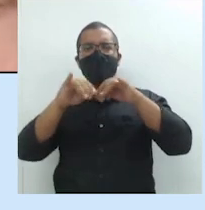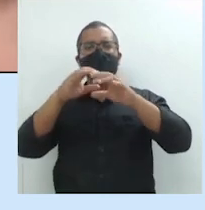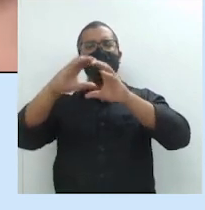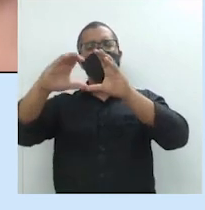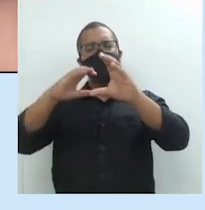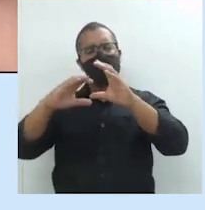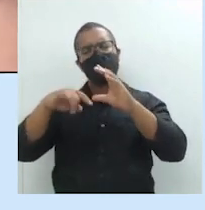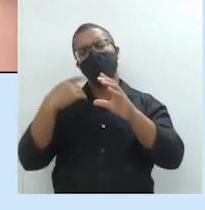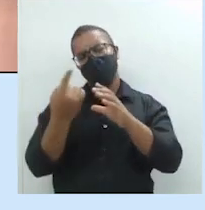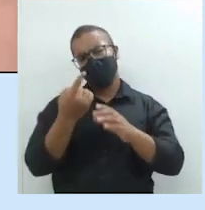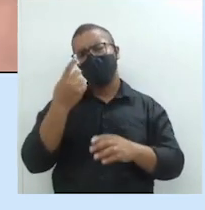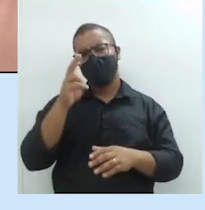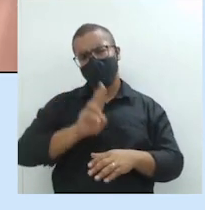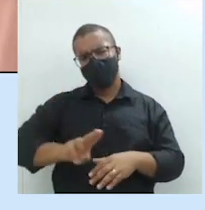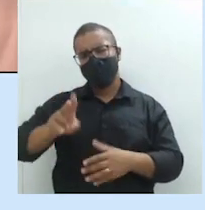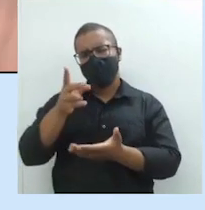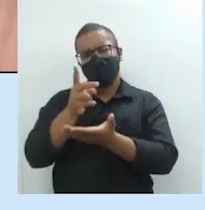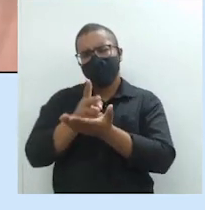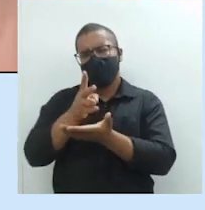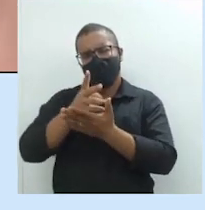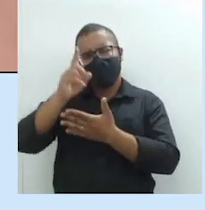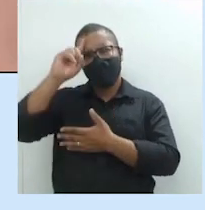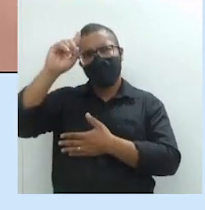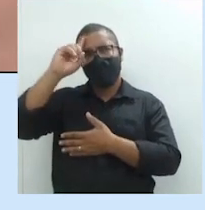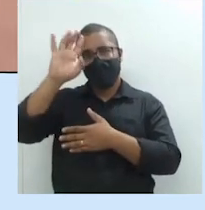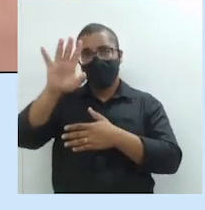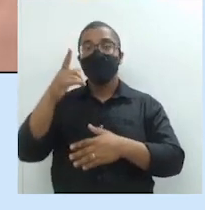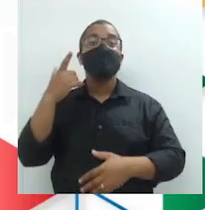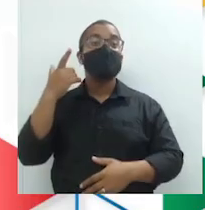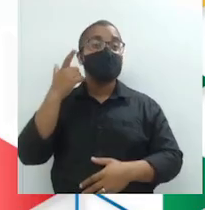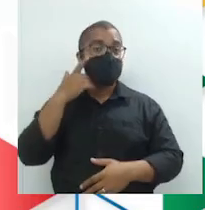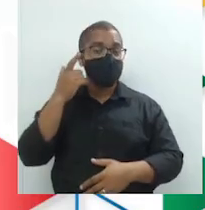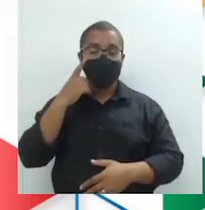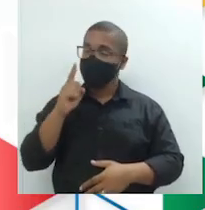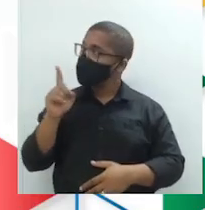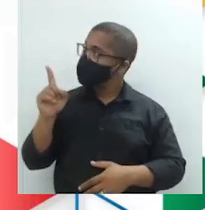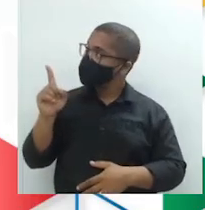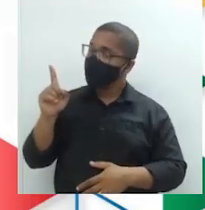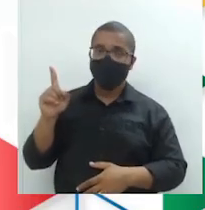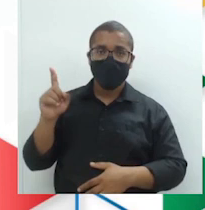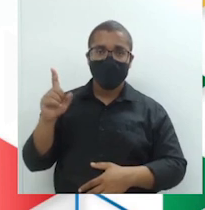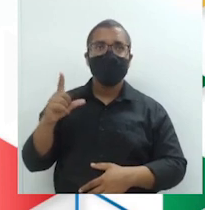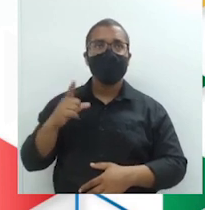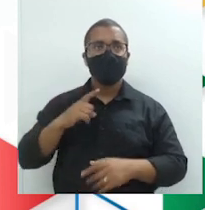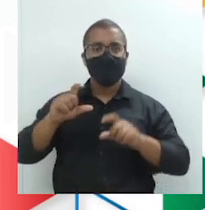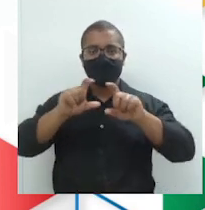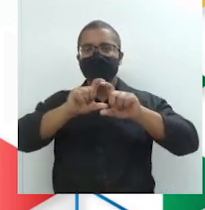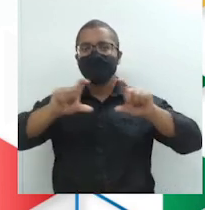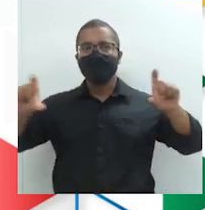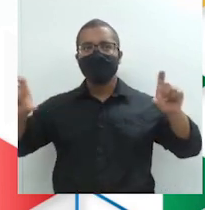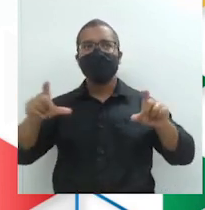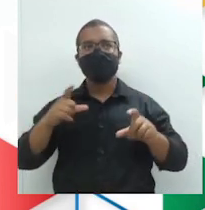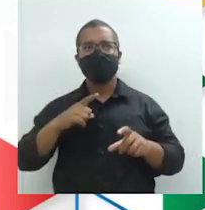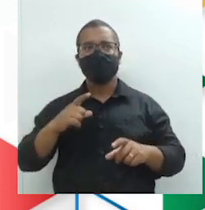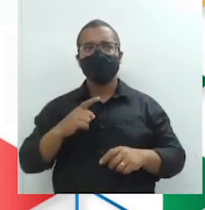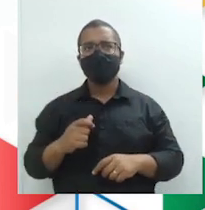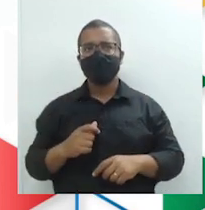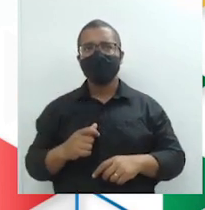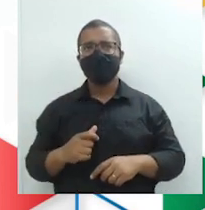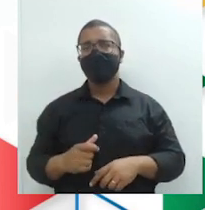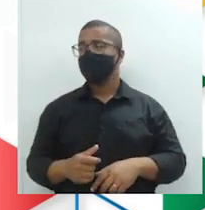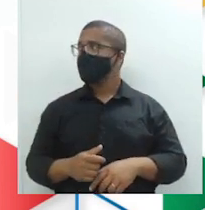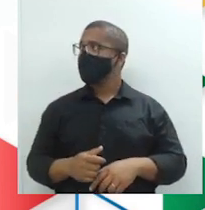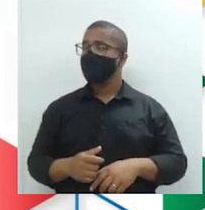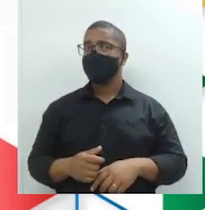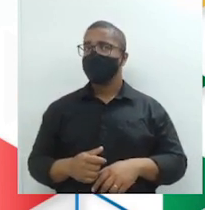comumente usamos a ironia. Gravem bem isso aqui. Olhem na tela uma tirinha de H que diz a